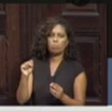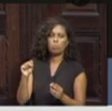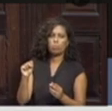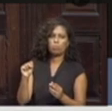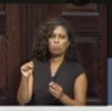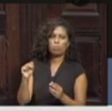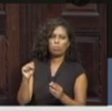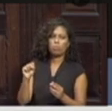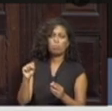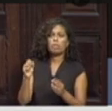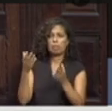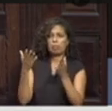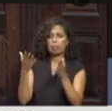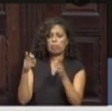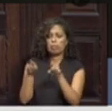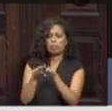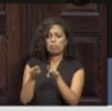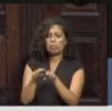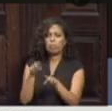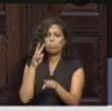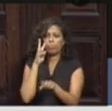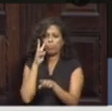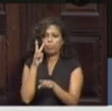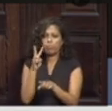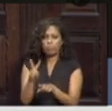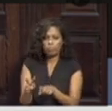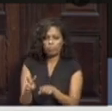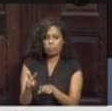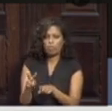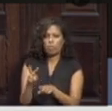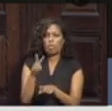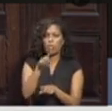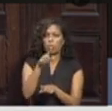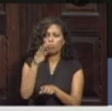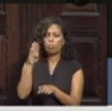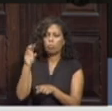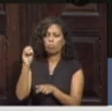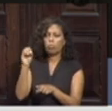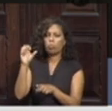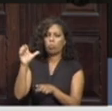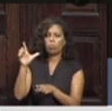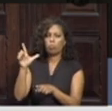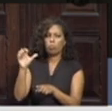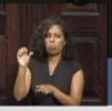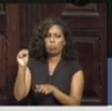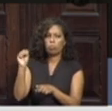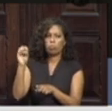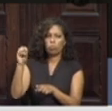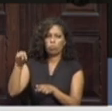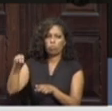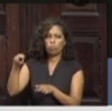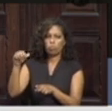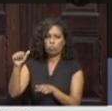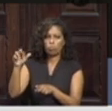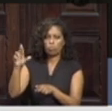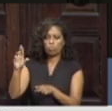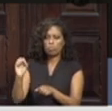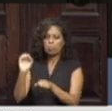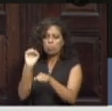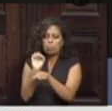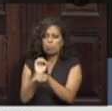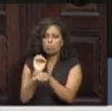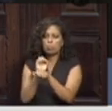as emendas para o deputado Flávio Bolsonaro, para que nós possamos discuti-las também na audiência pública, procurando colaborar com o projeto.